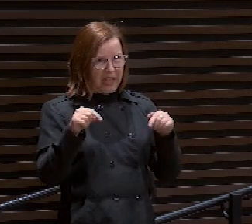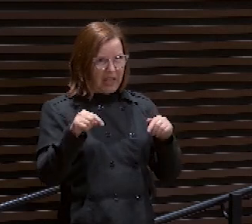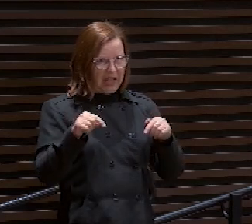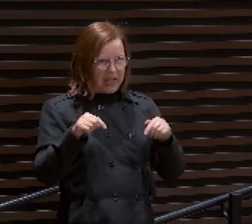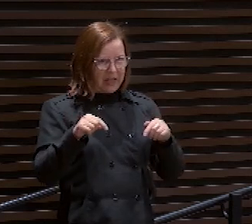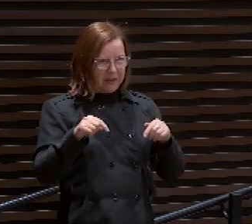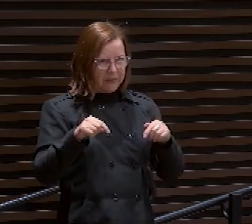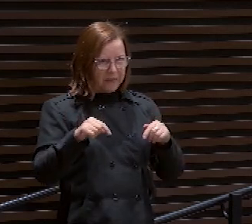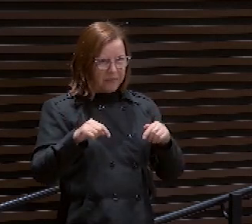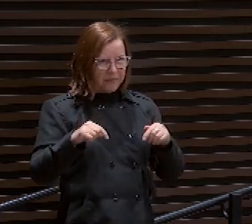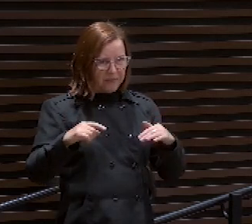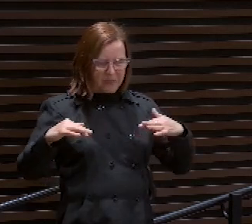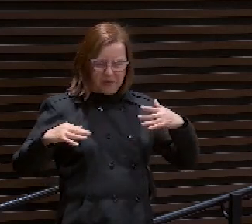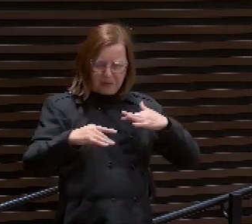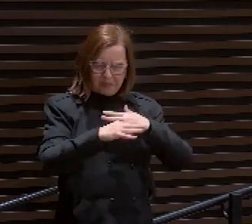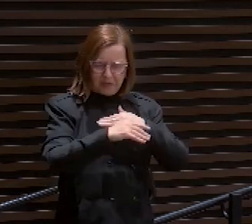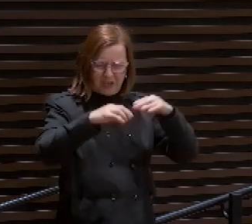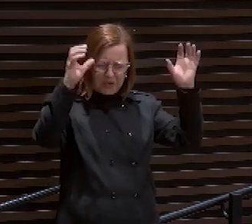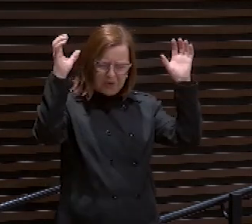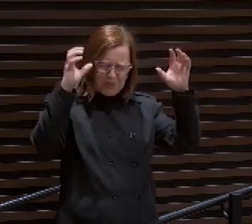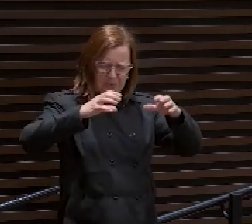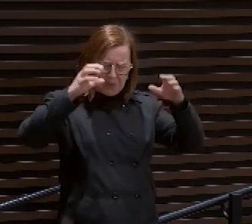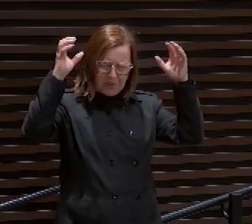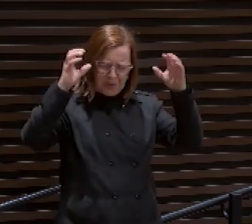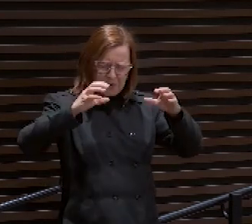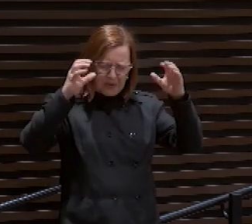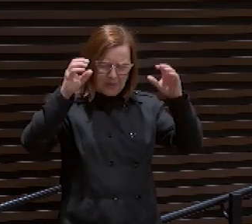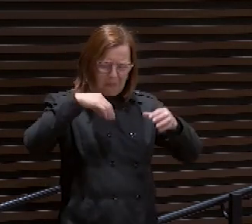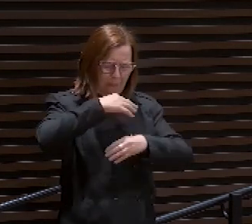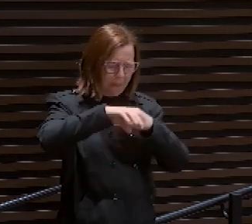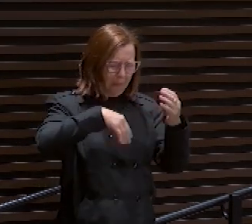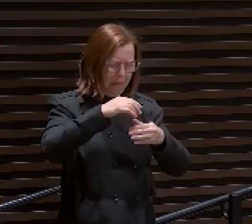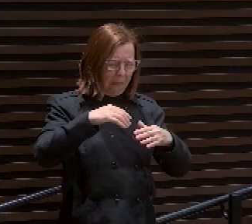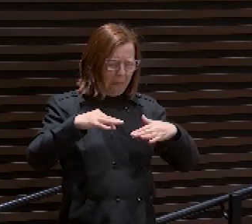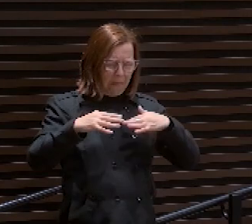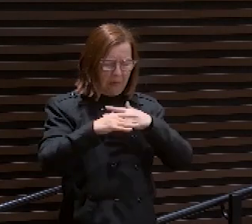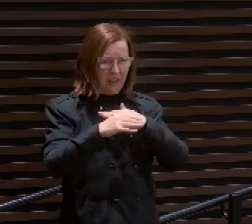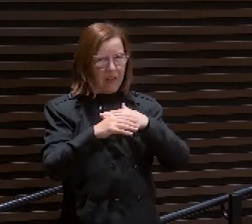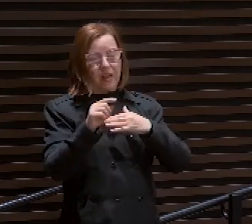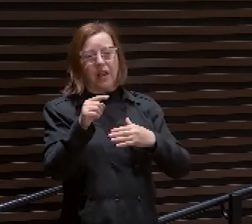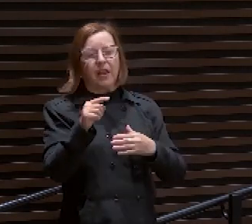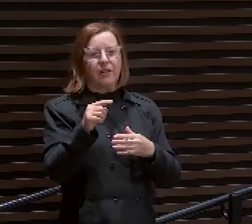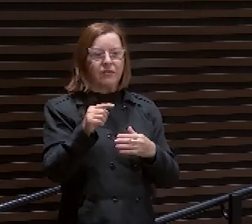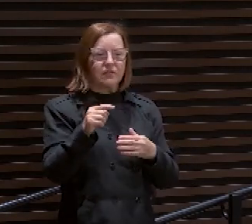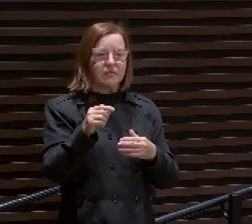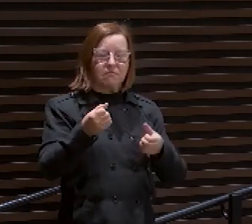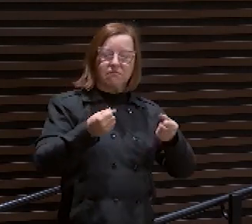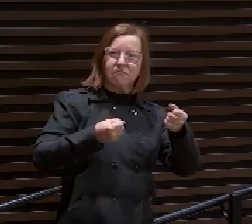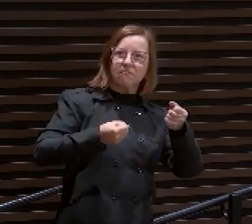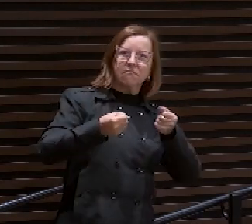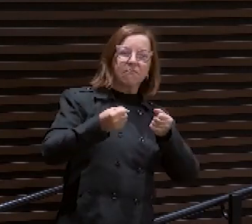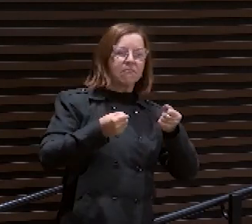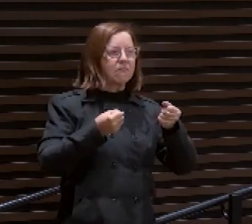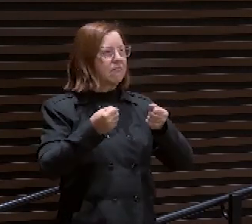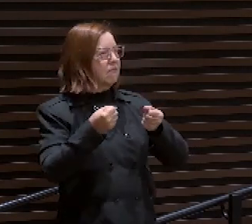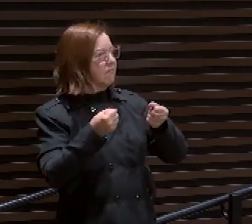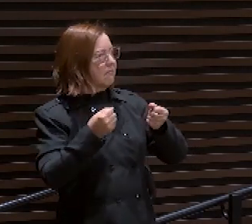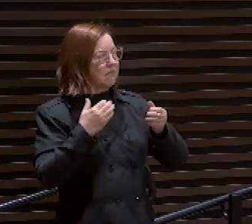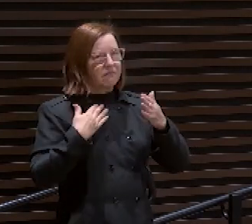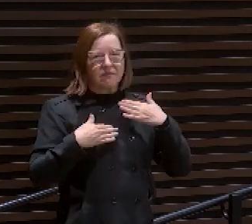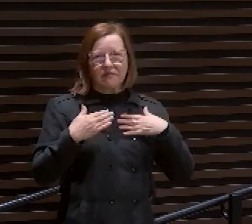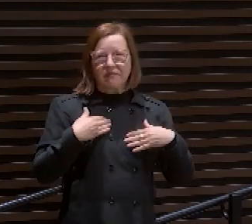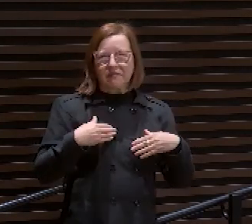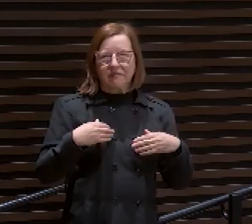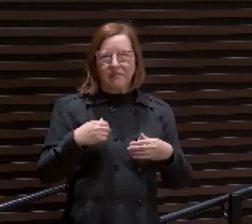chuva, aquele caos, o trânsito não anda, aí você está passando tranquilo,